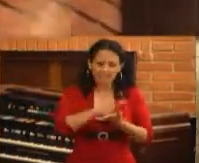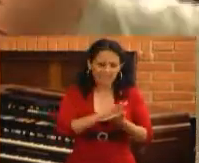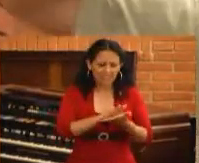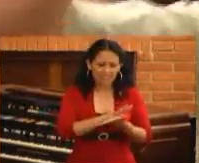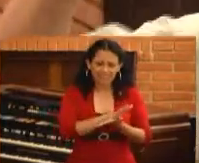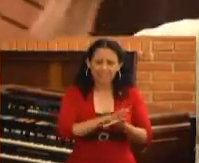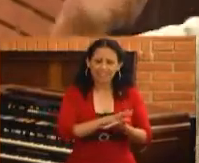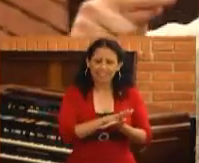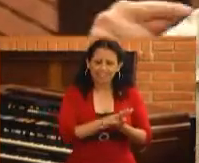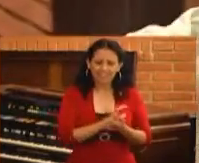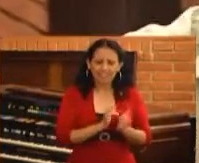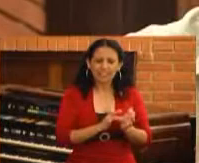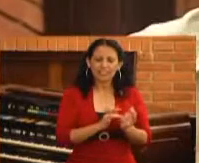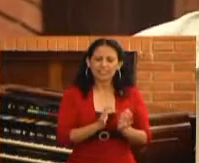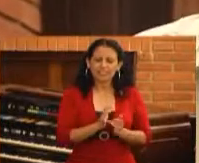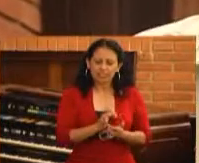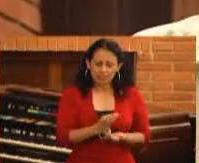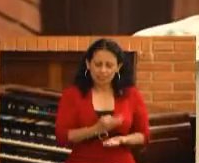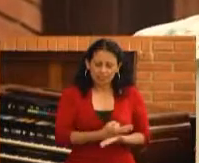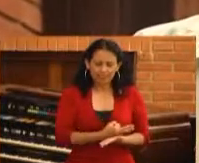ele suportar tudo isto.